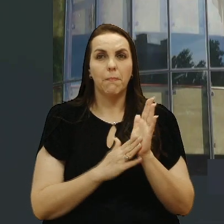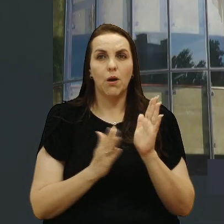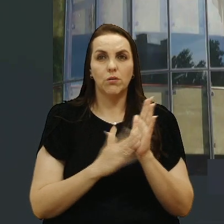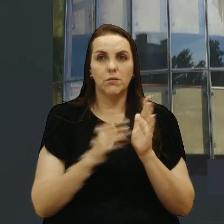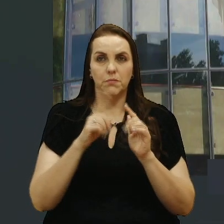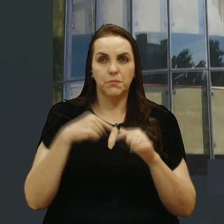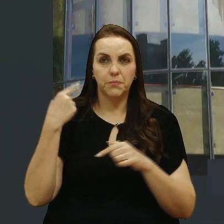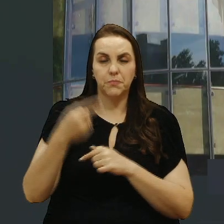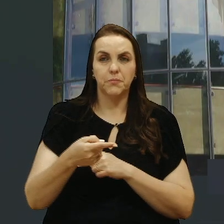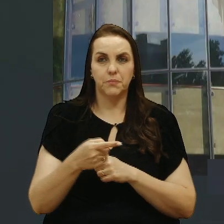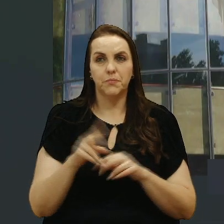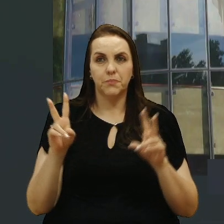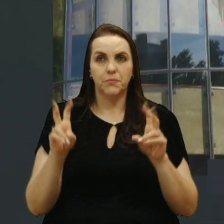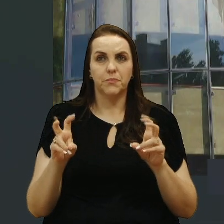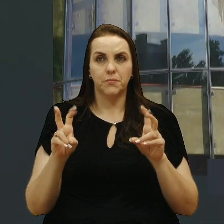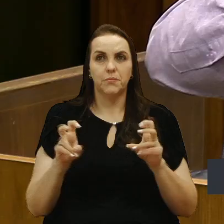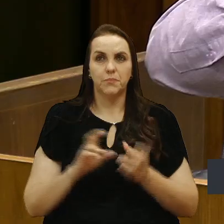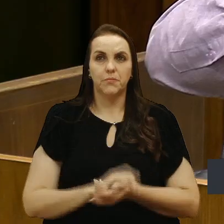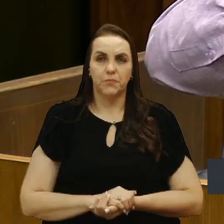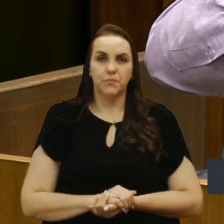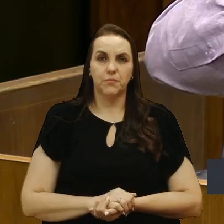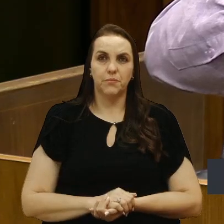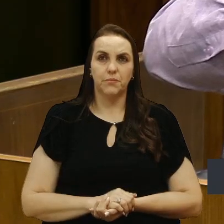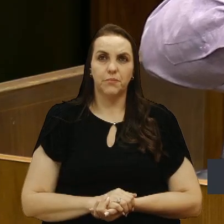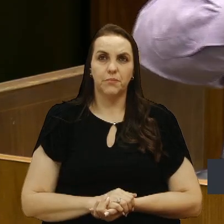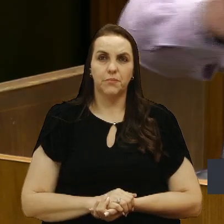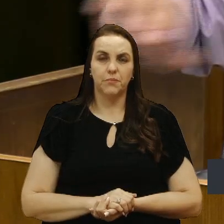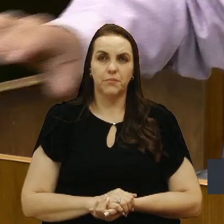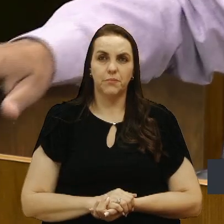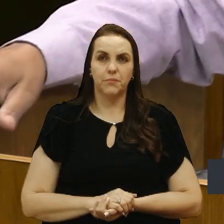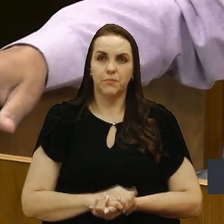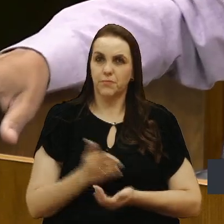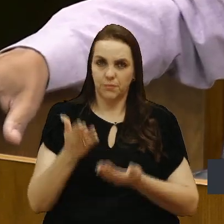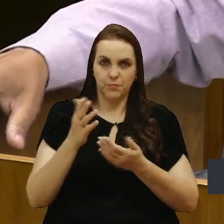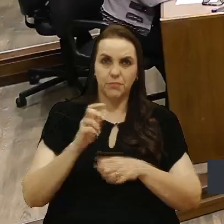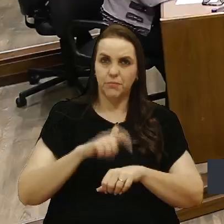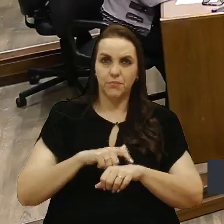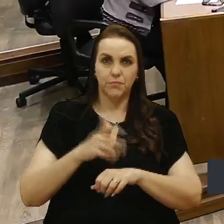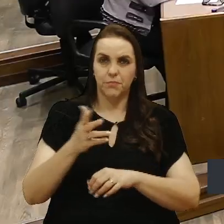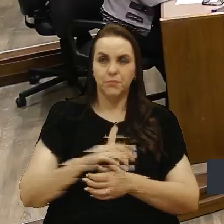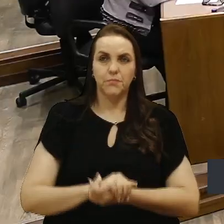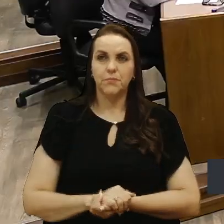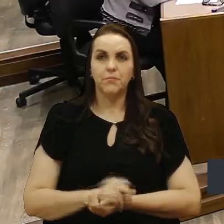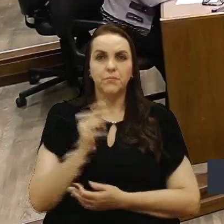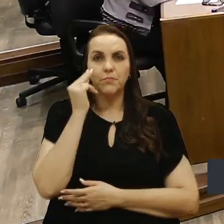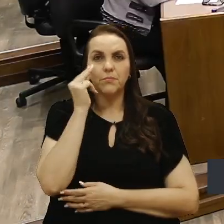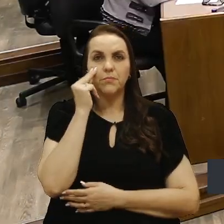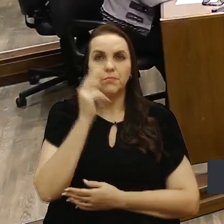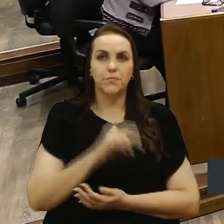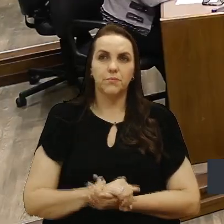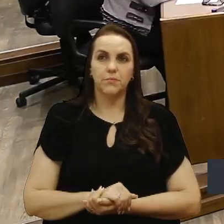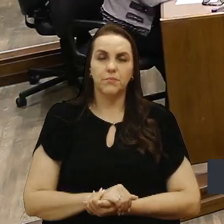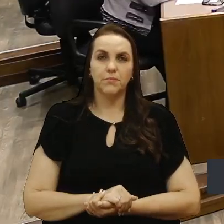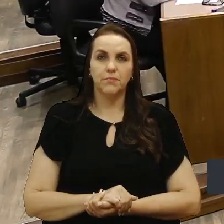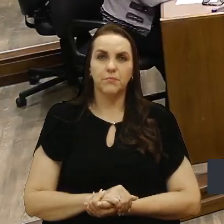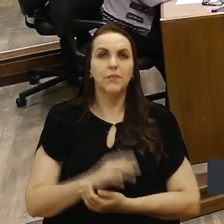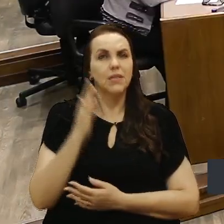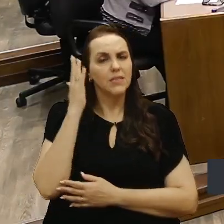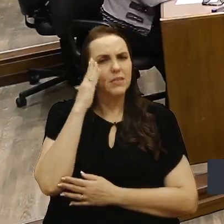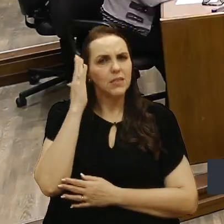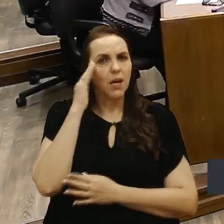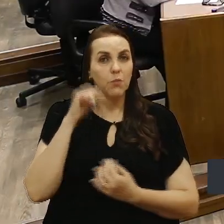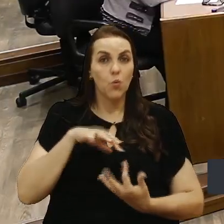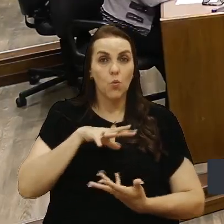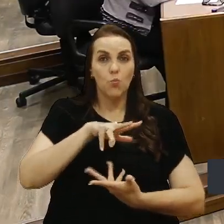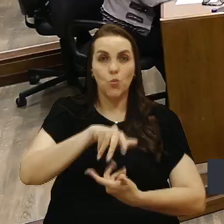isso. Sua parte de imediato já, vereador Cláudio Libardi. Vereador Jack, o senhor sabe que eu acho que o mundo propicia